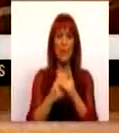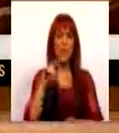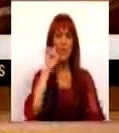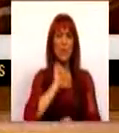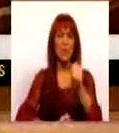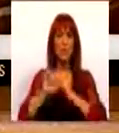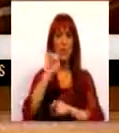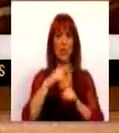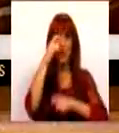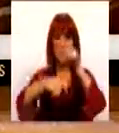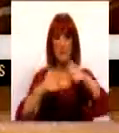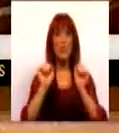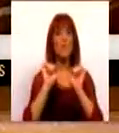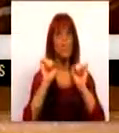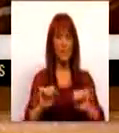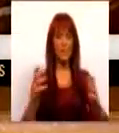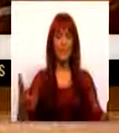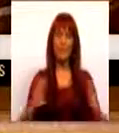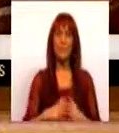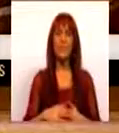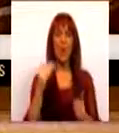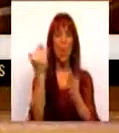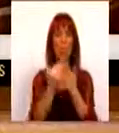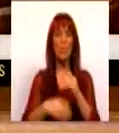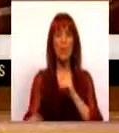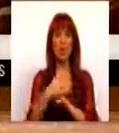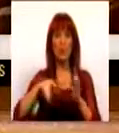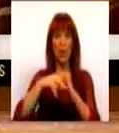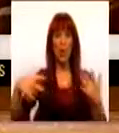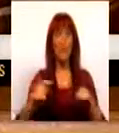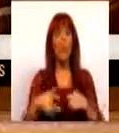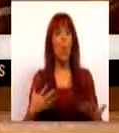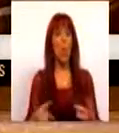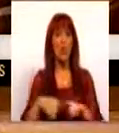segurança das populações. O Programa Nacional de Reformas, que está